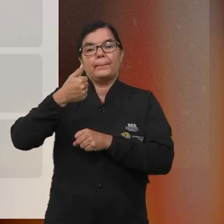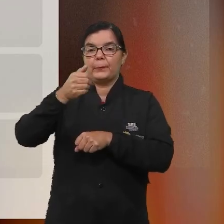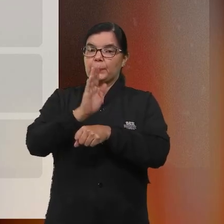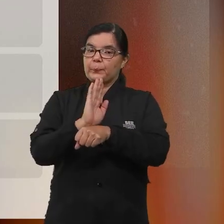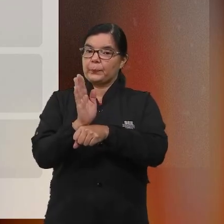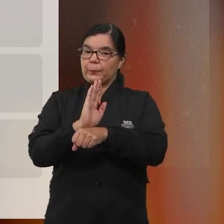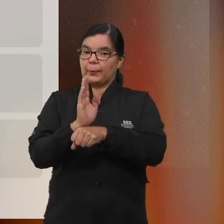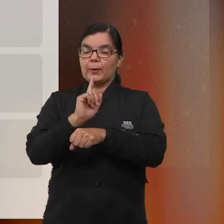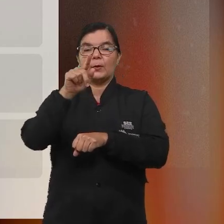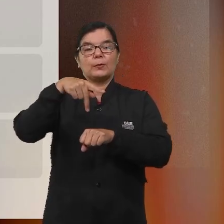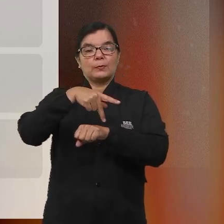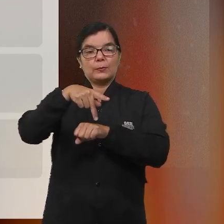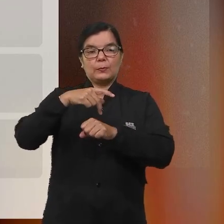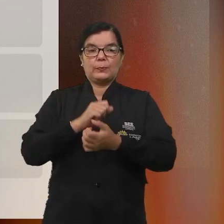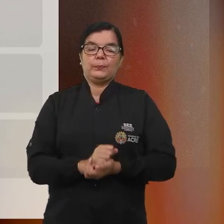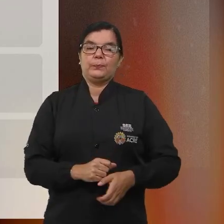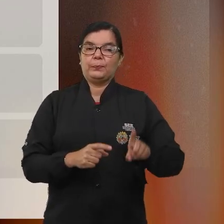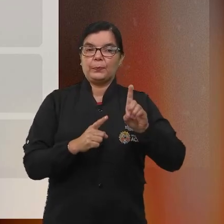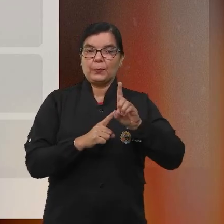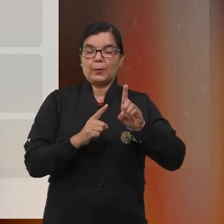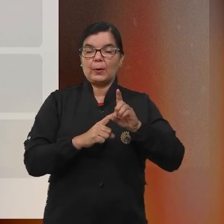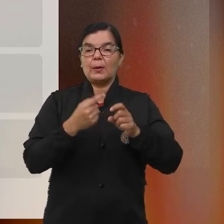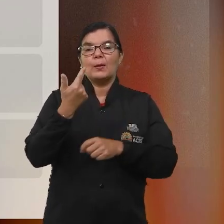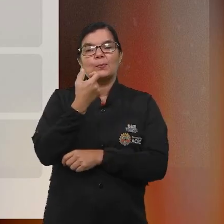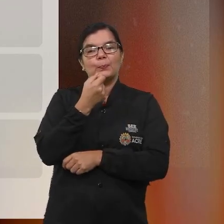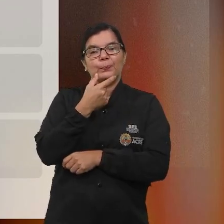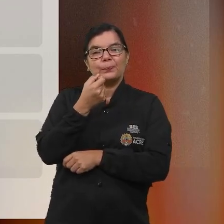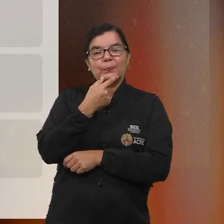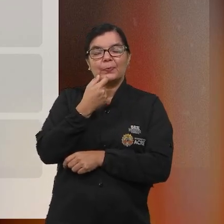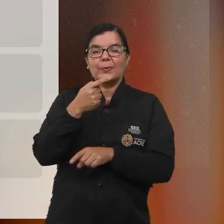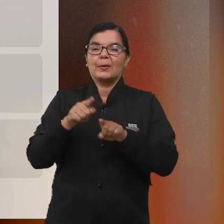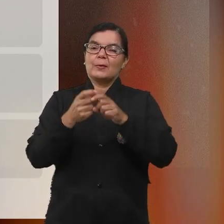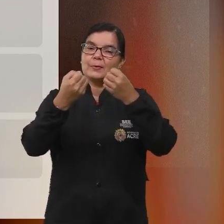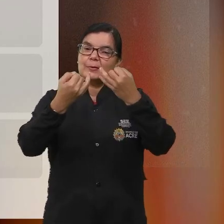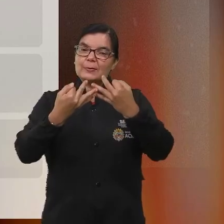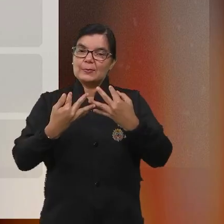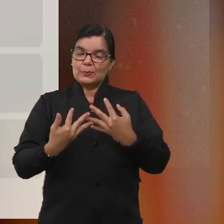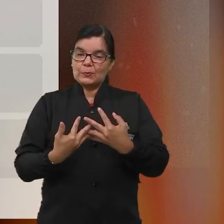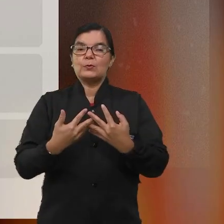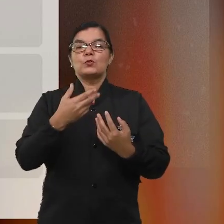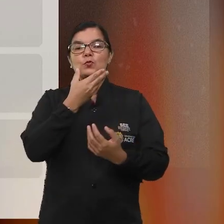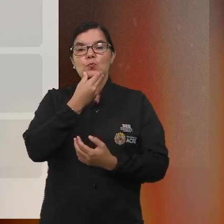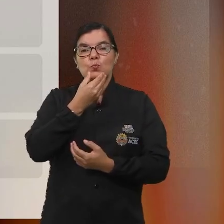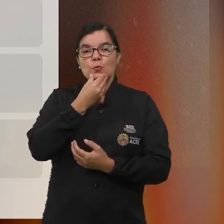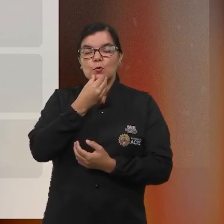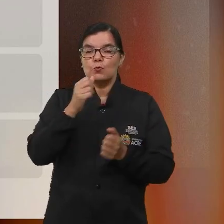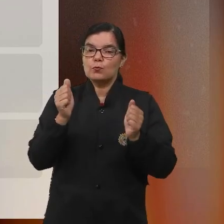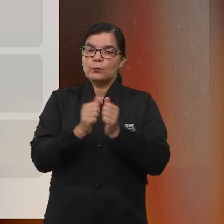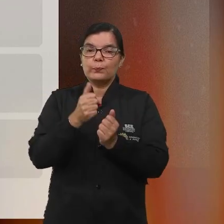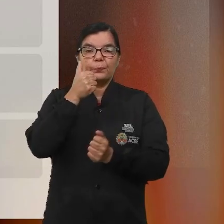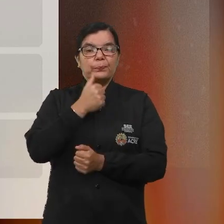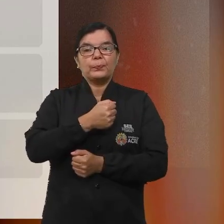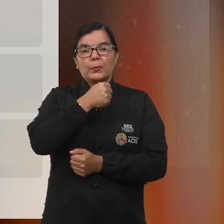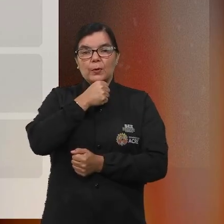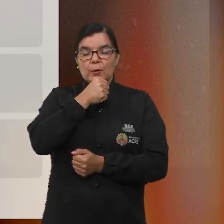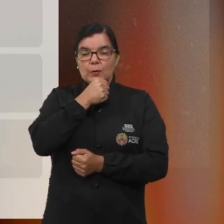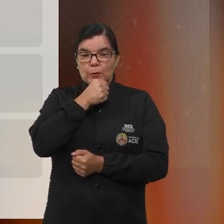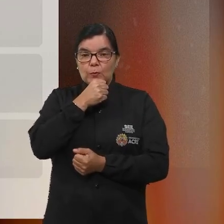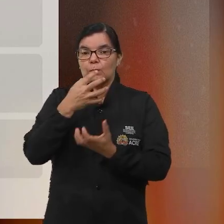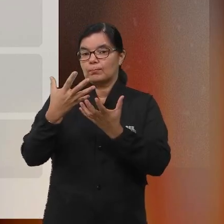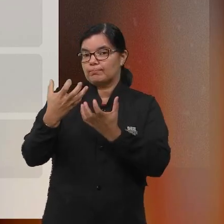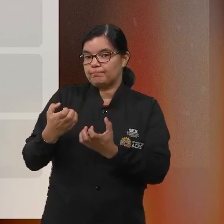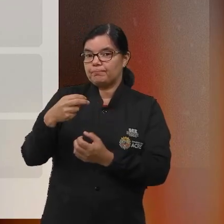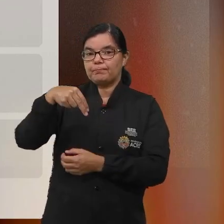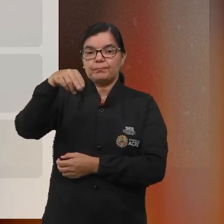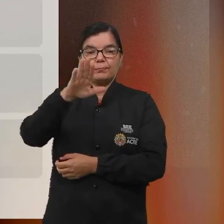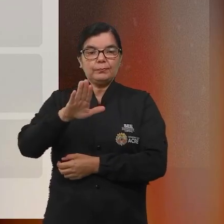filme estrangeiro. Letra D, é uma comédia sobre as aventuras de um menino e sua avó no sertão